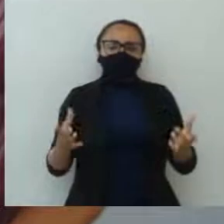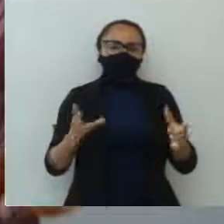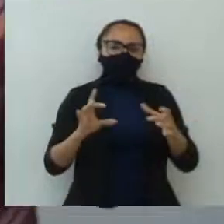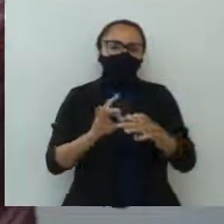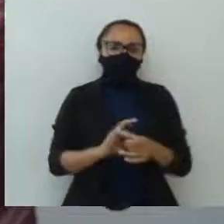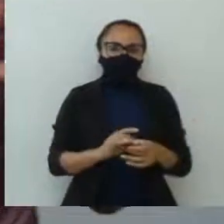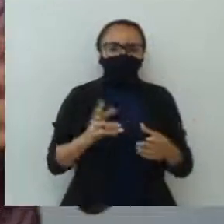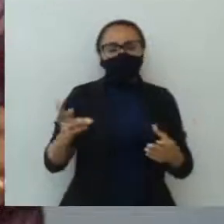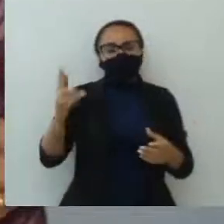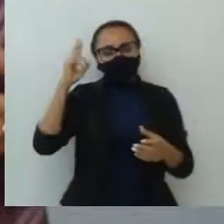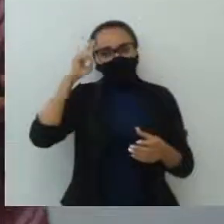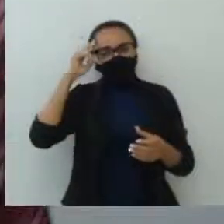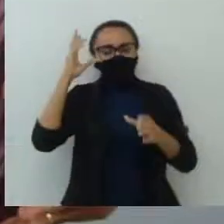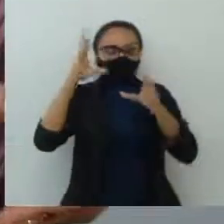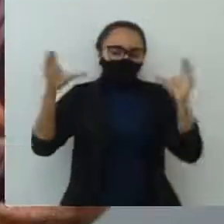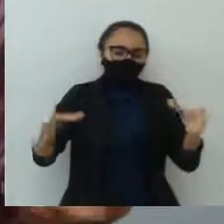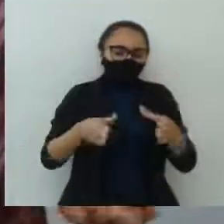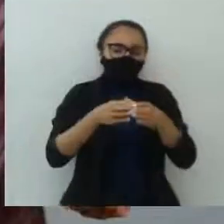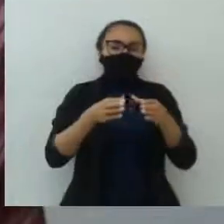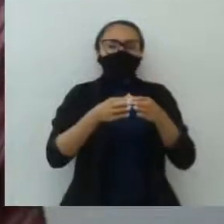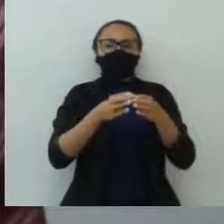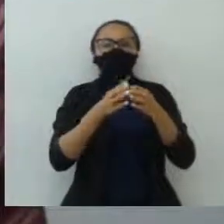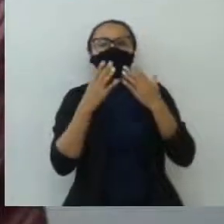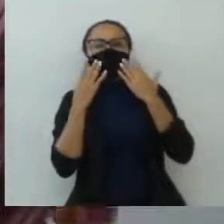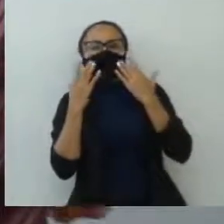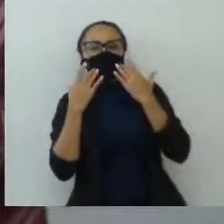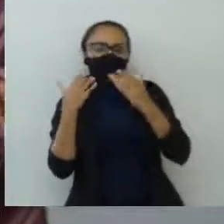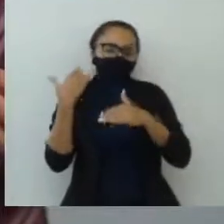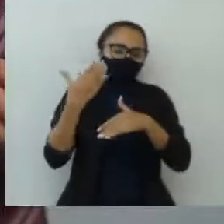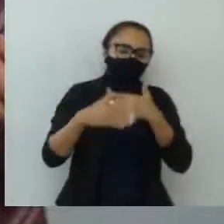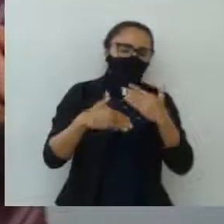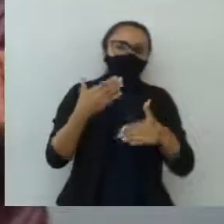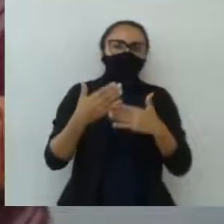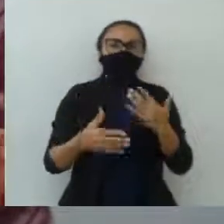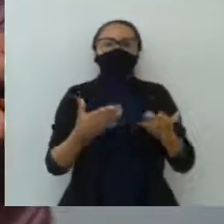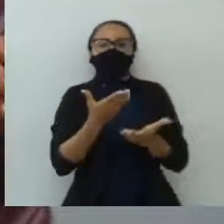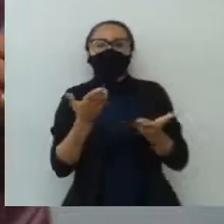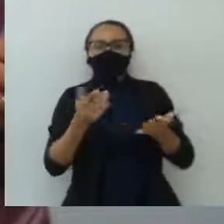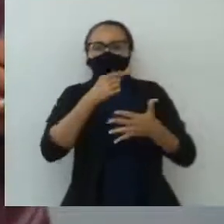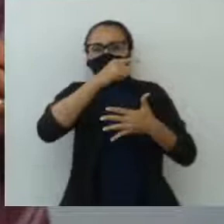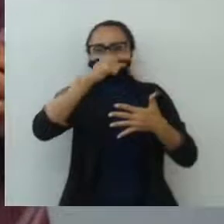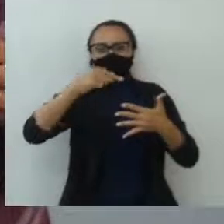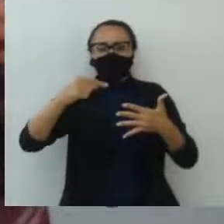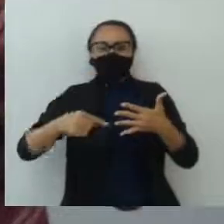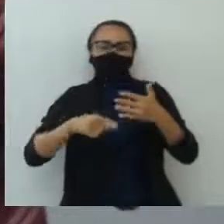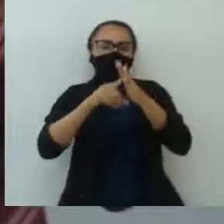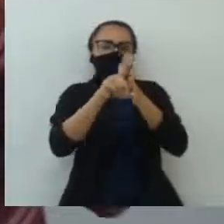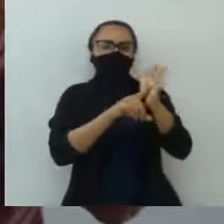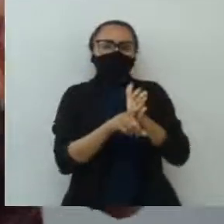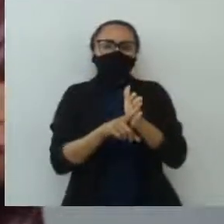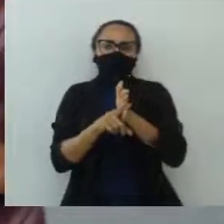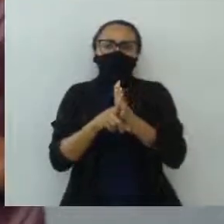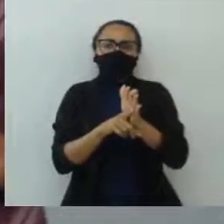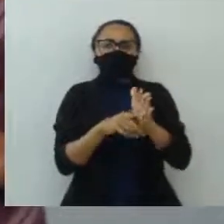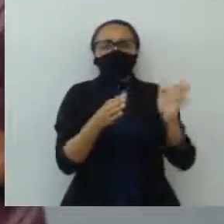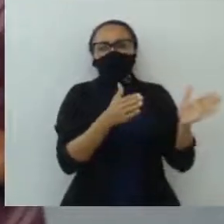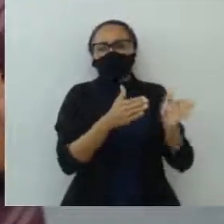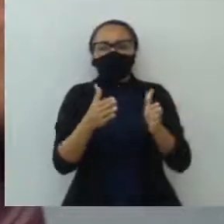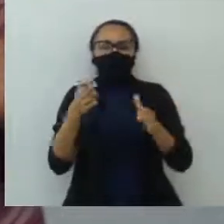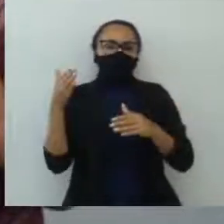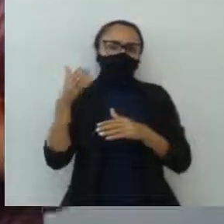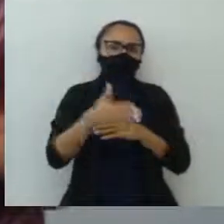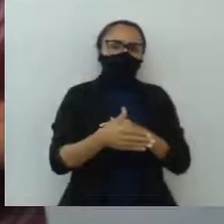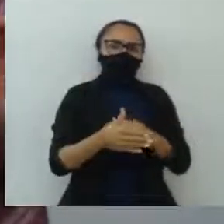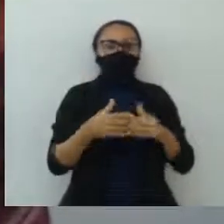diretor, junto com a equipe, o grupo de teatro, ele vai estudando quais são os elementos que ele precisa pesquisar e em que momento da cena ele vai entrar.